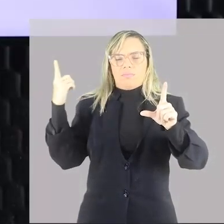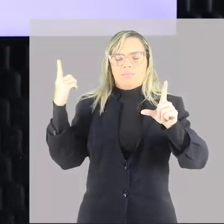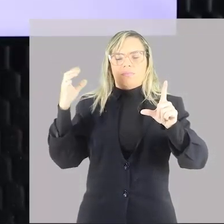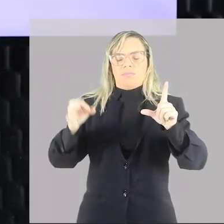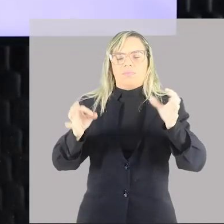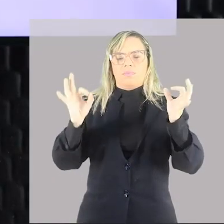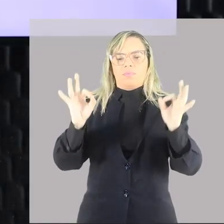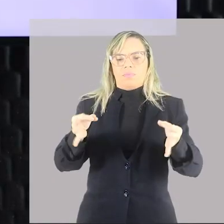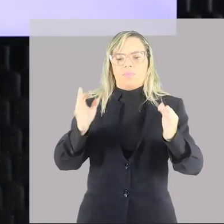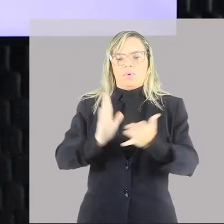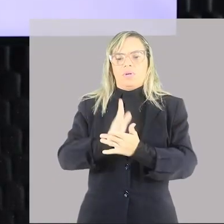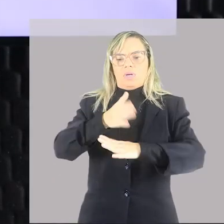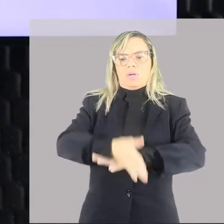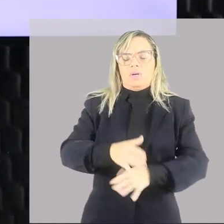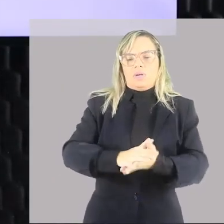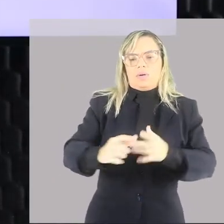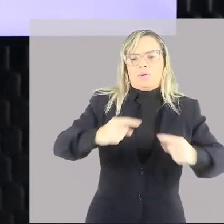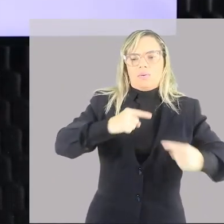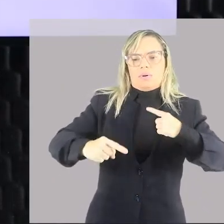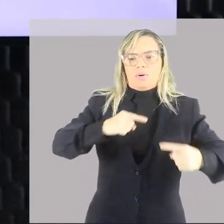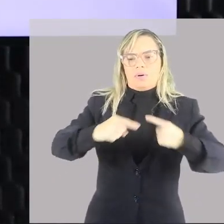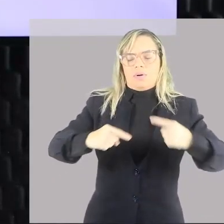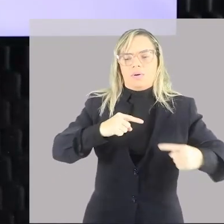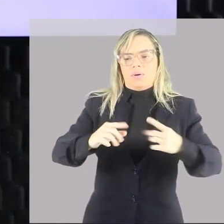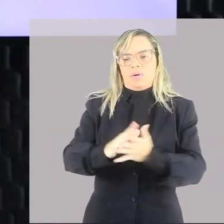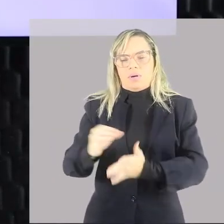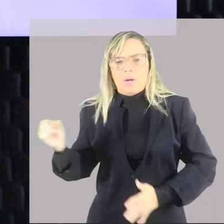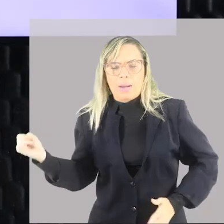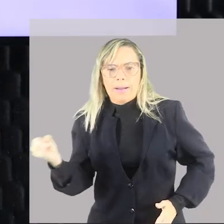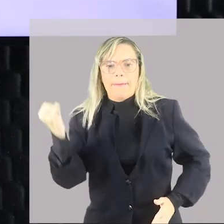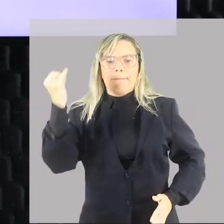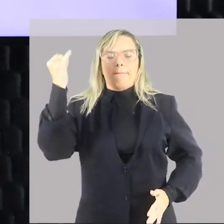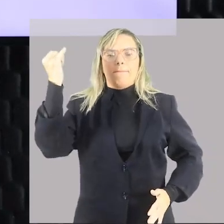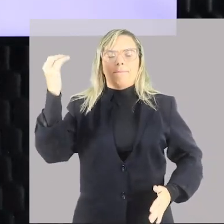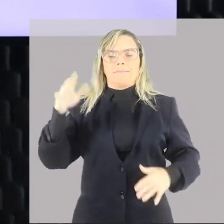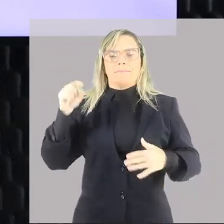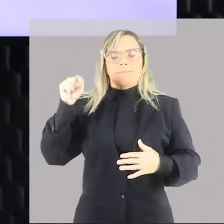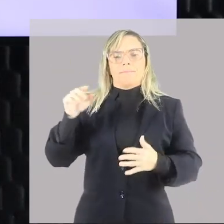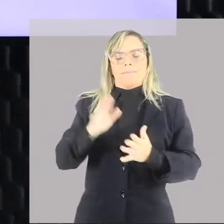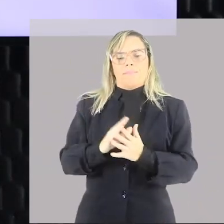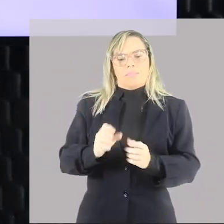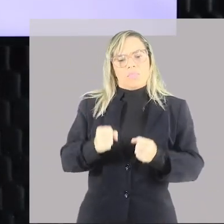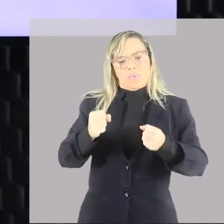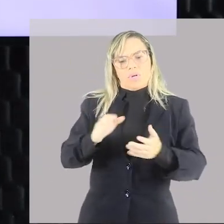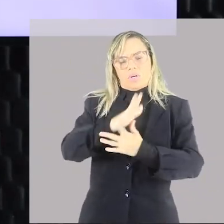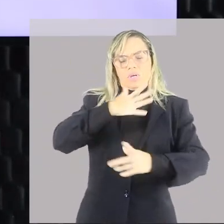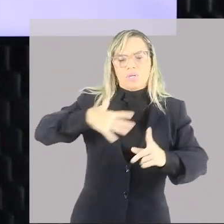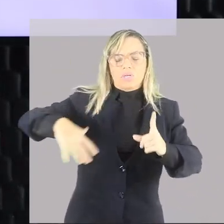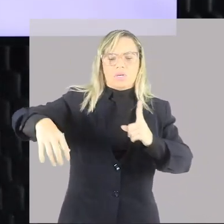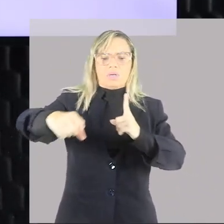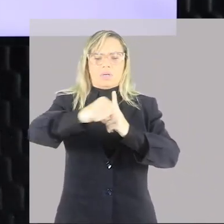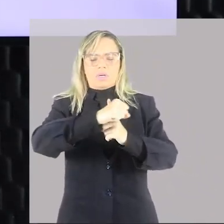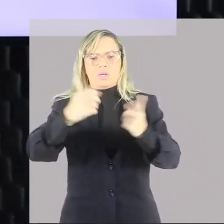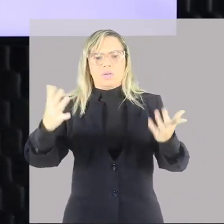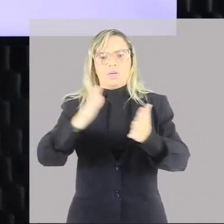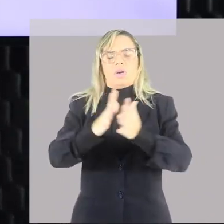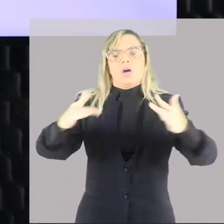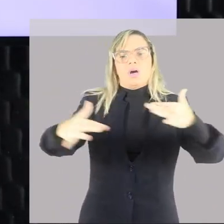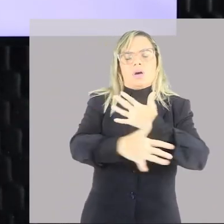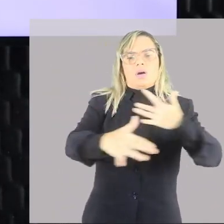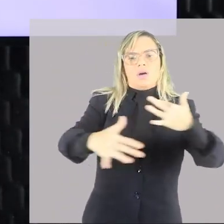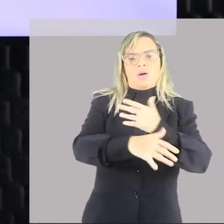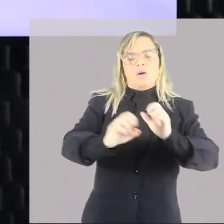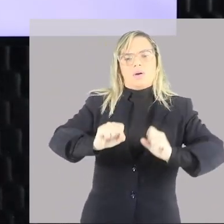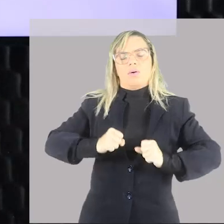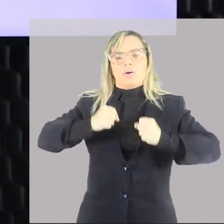A participação política é de suma importância para que a sociedade, a polis, a cidade